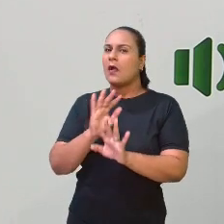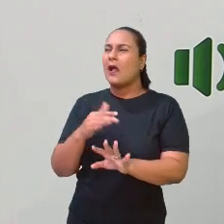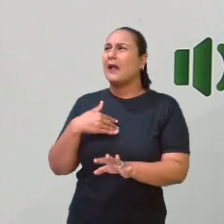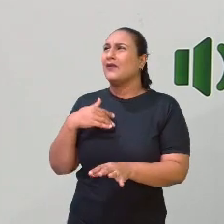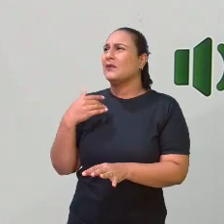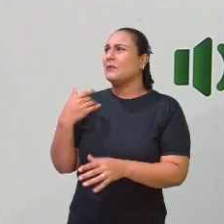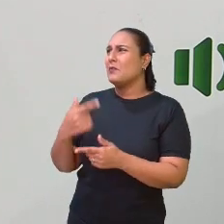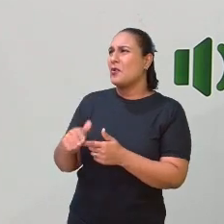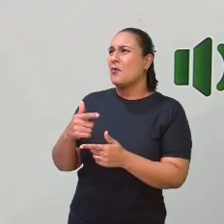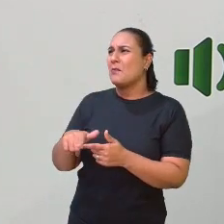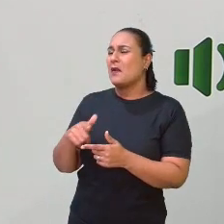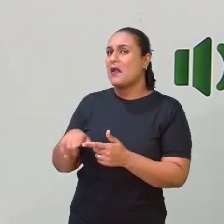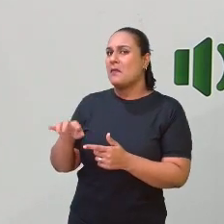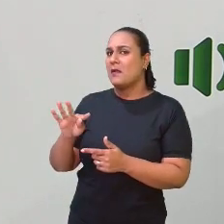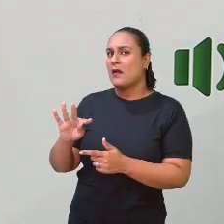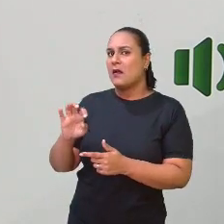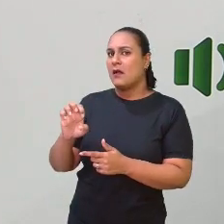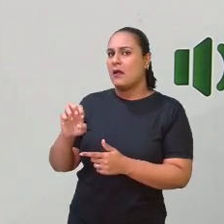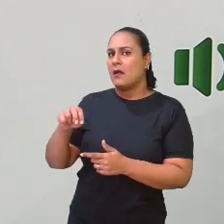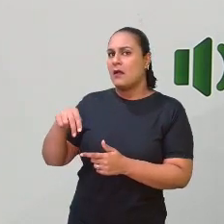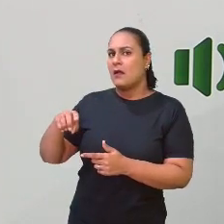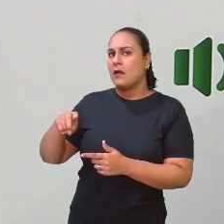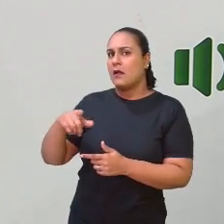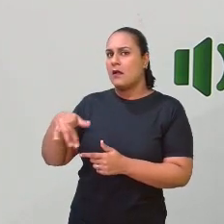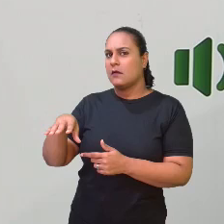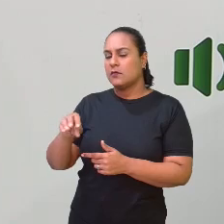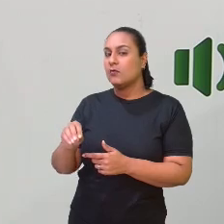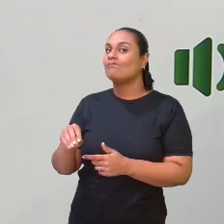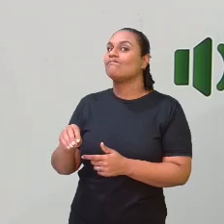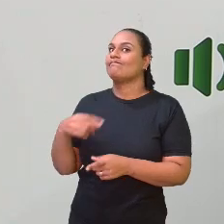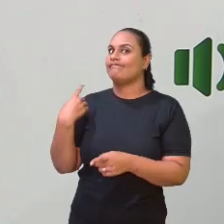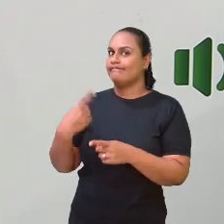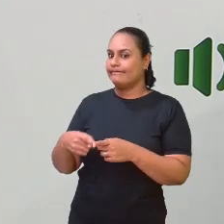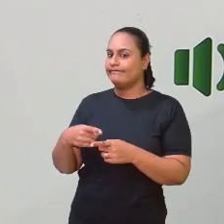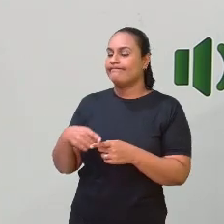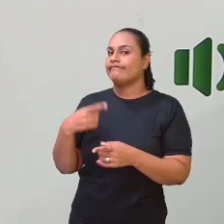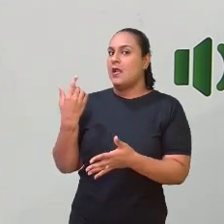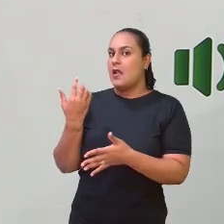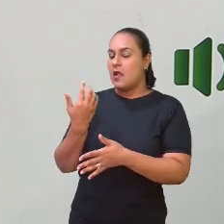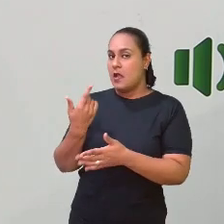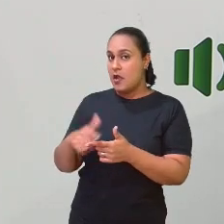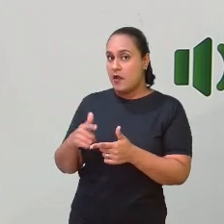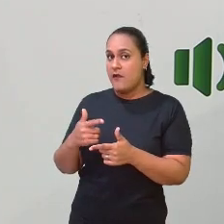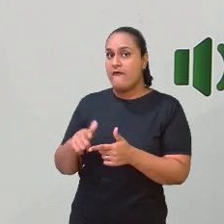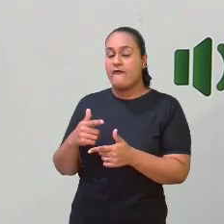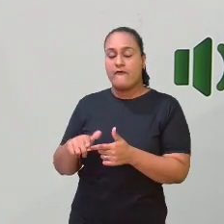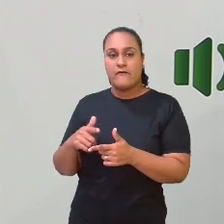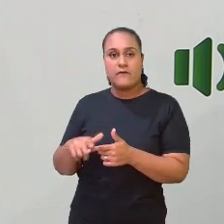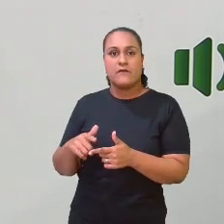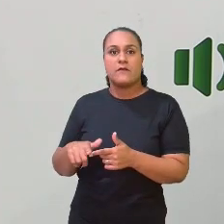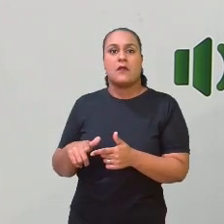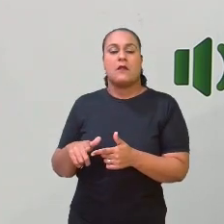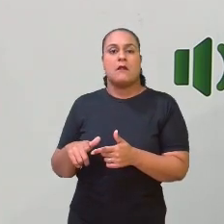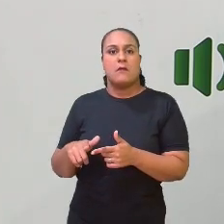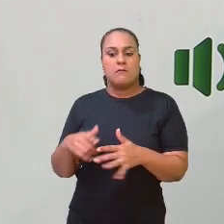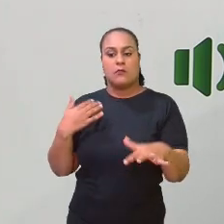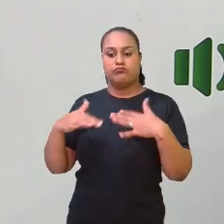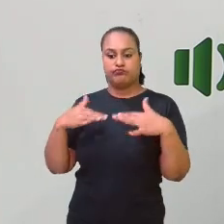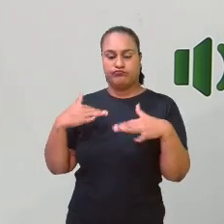um problema no tendão? Complicado, porque isso mexe diretamente com a sua movimentação,